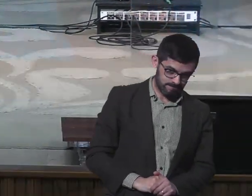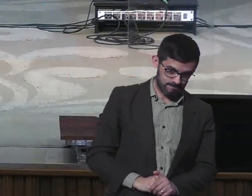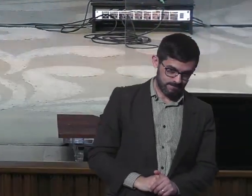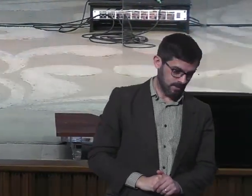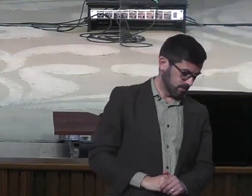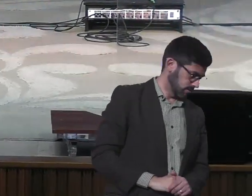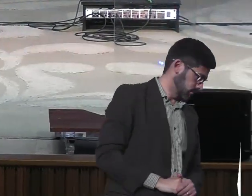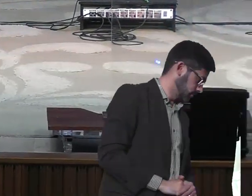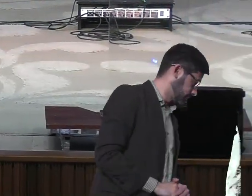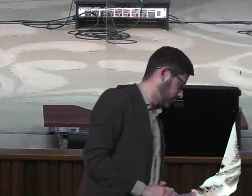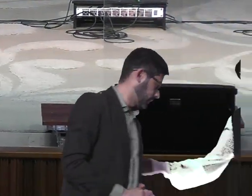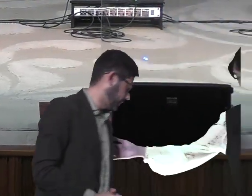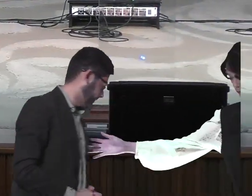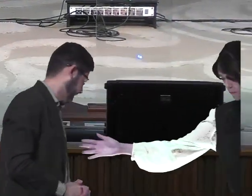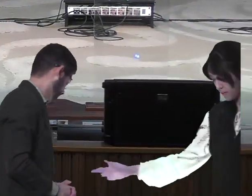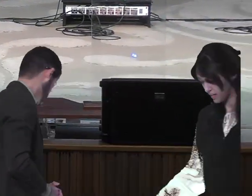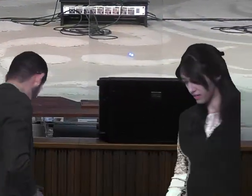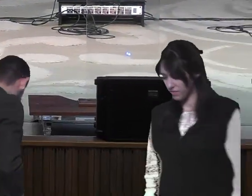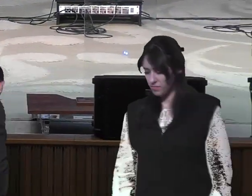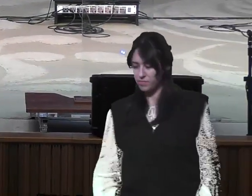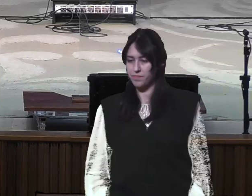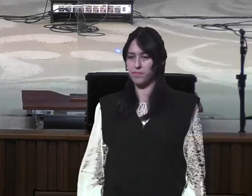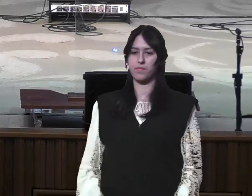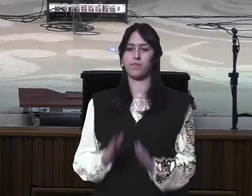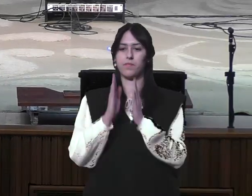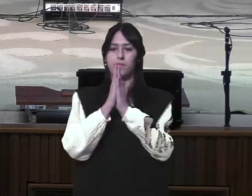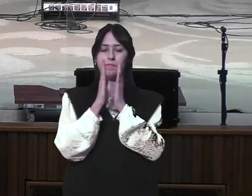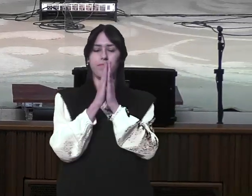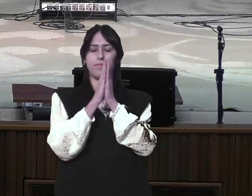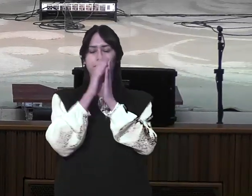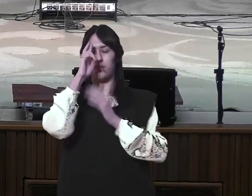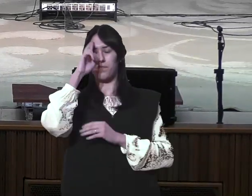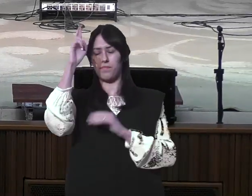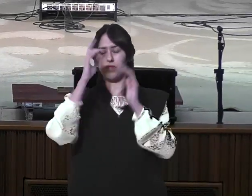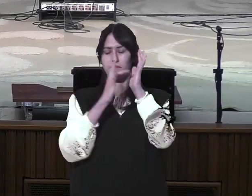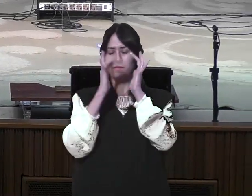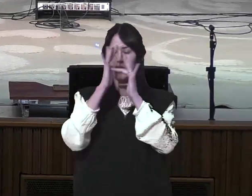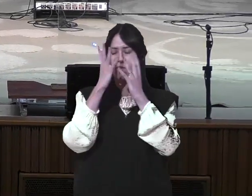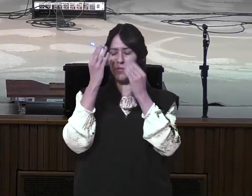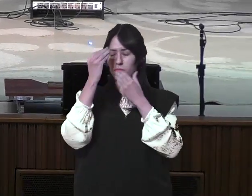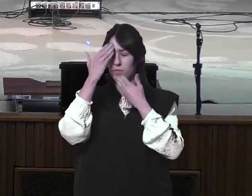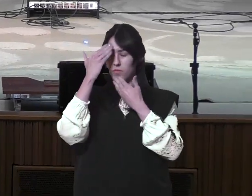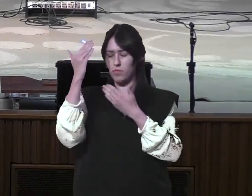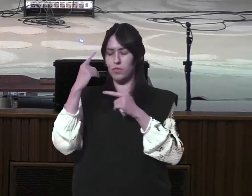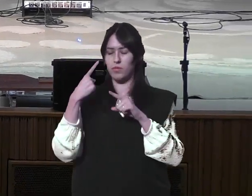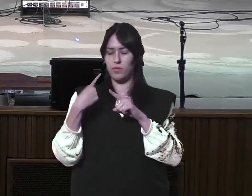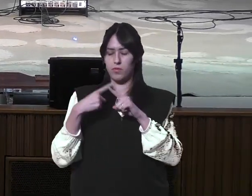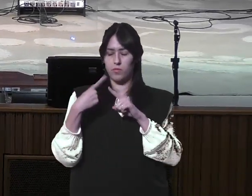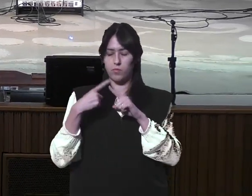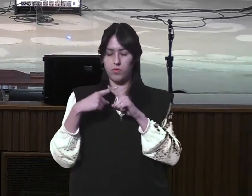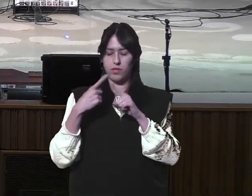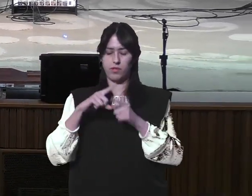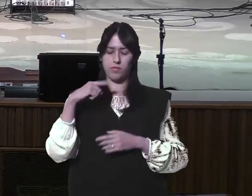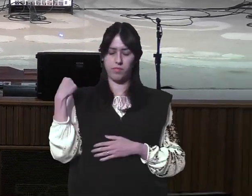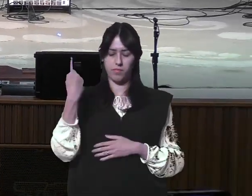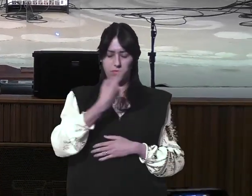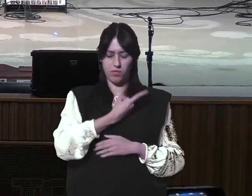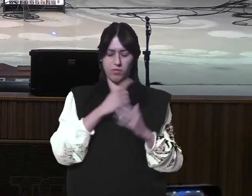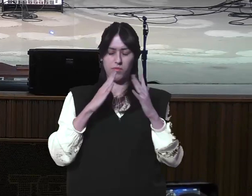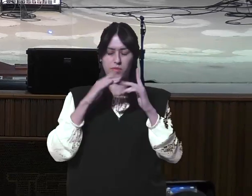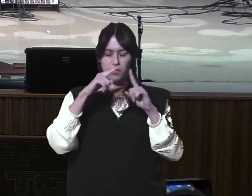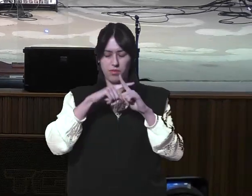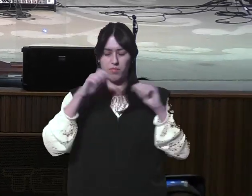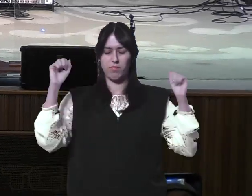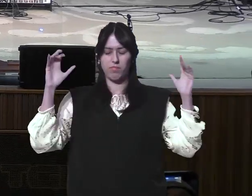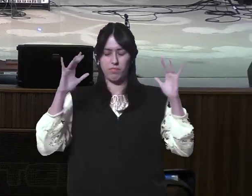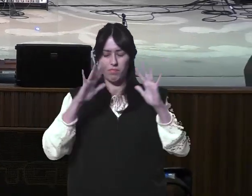Ah, Senhor Jesus, muito obrigado, porque nós podemos, como igreja, estar num